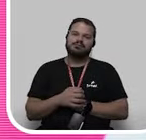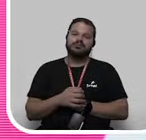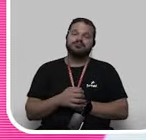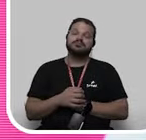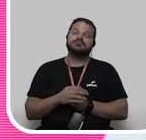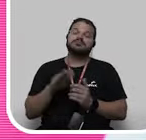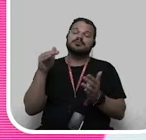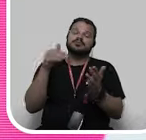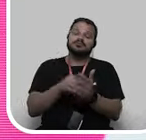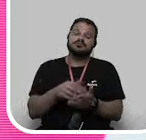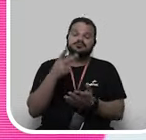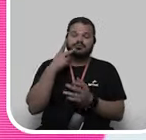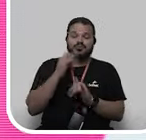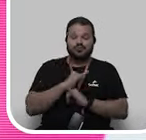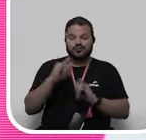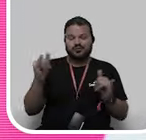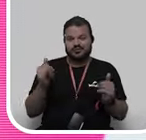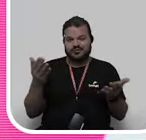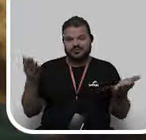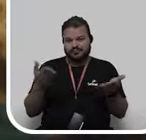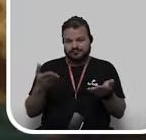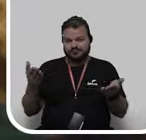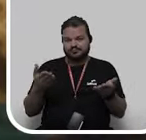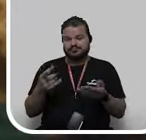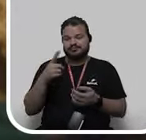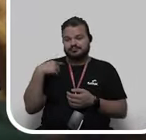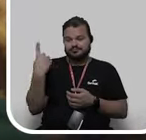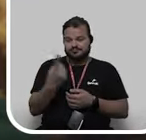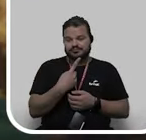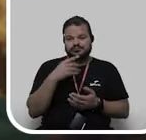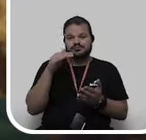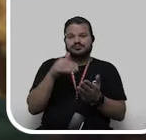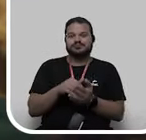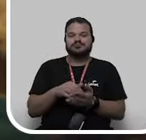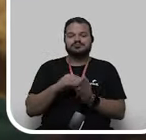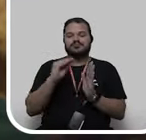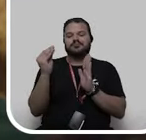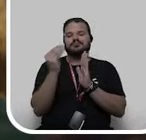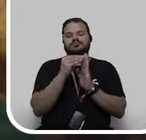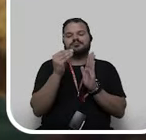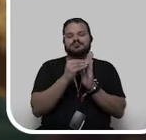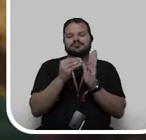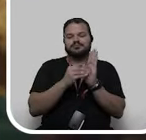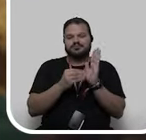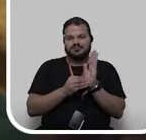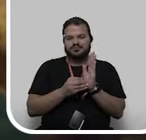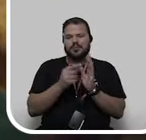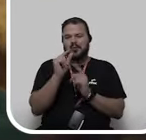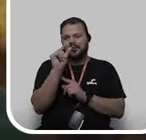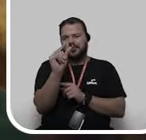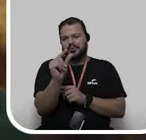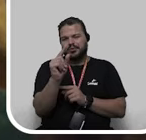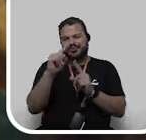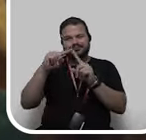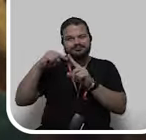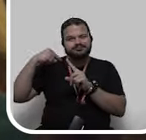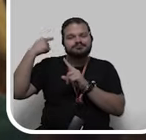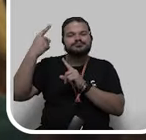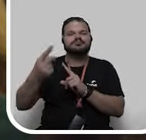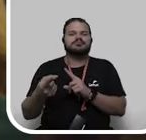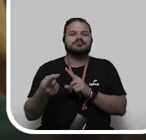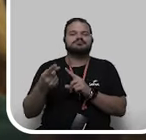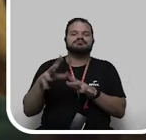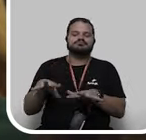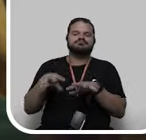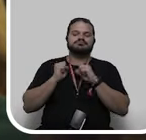Até pela novidade da tecnologia, a gente acabou aplicando segurança, na grande maioria das vezes, um pouco depois da